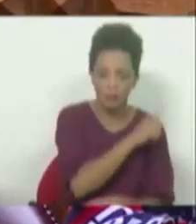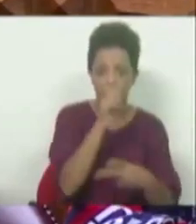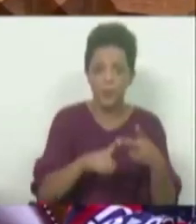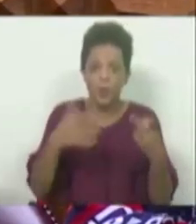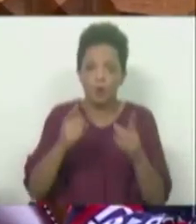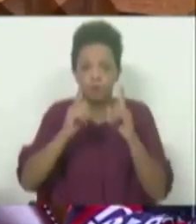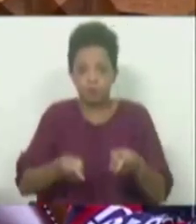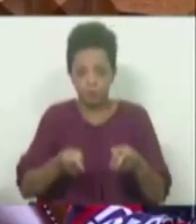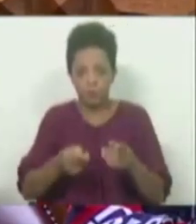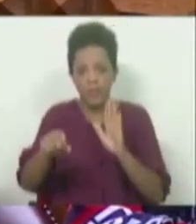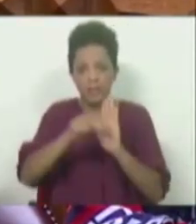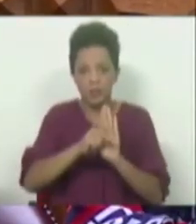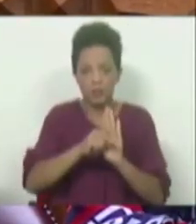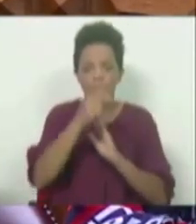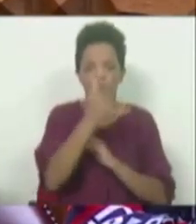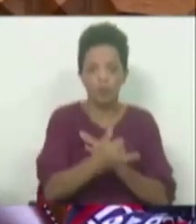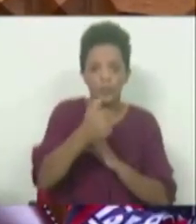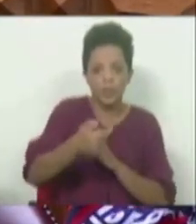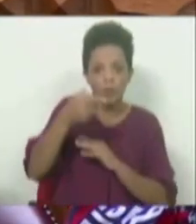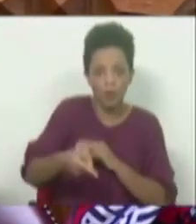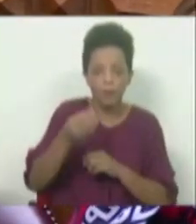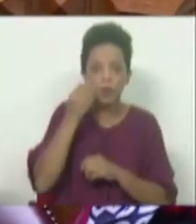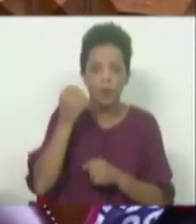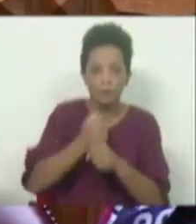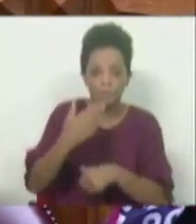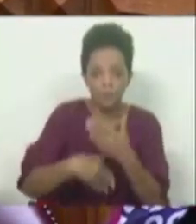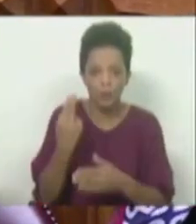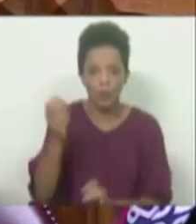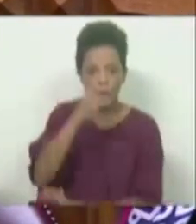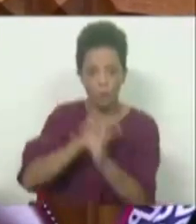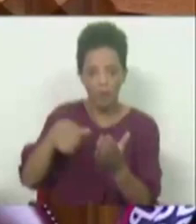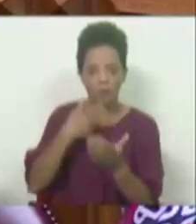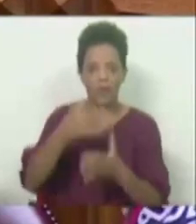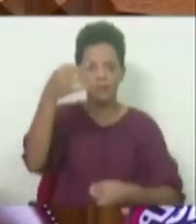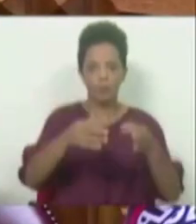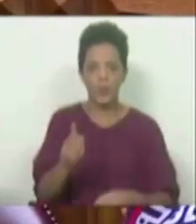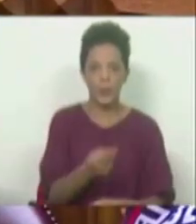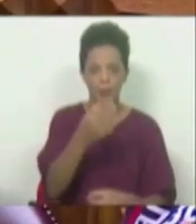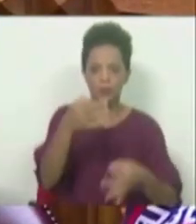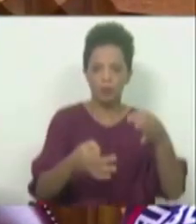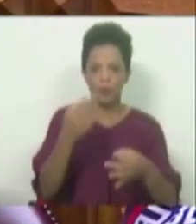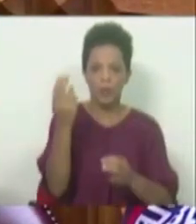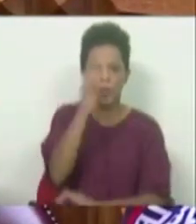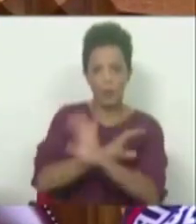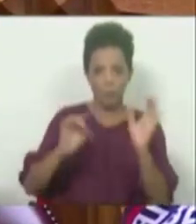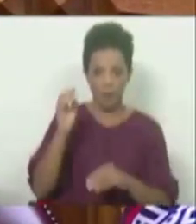ou iniciar o artigo 259 do Tratado de Funcionamento da União Europeia e ir para o Tribunal de Justiça da União